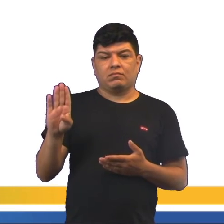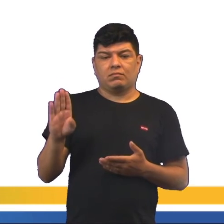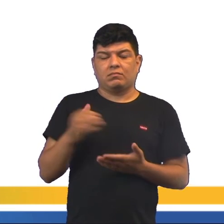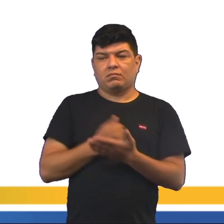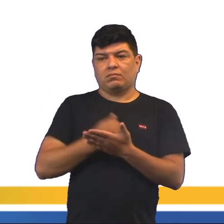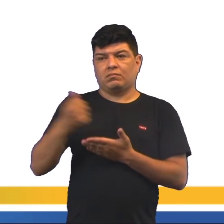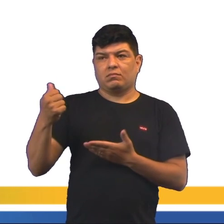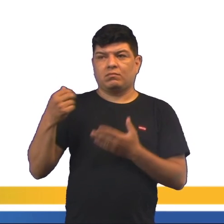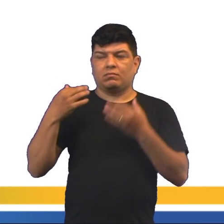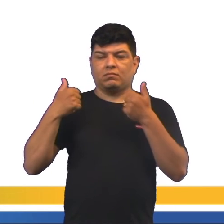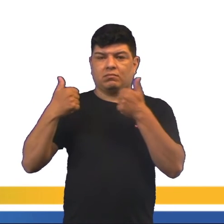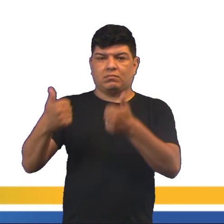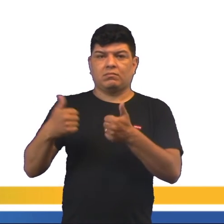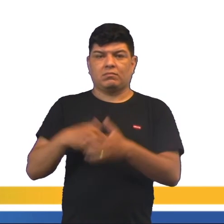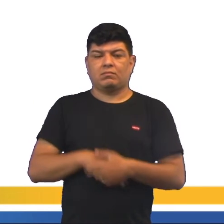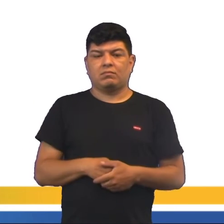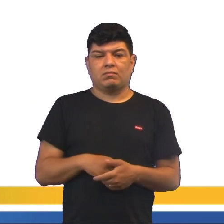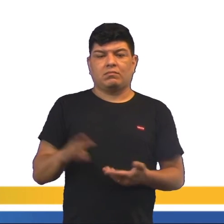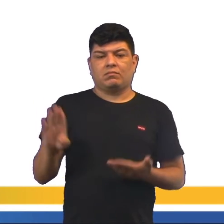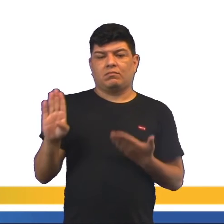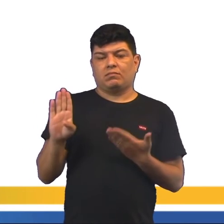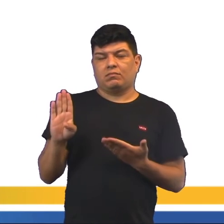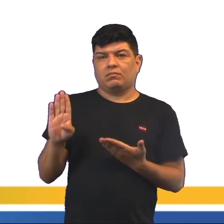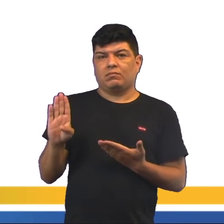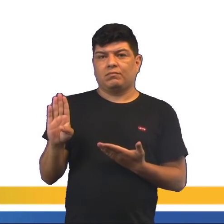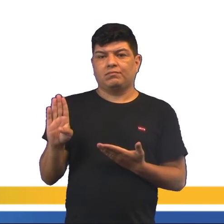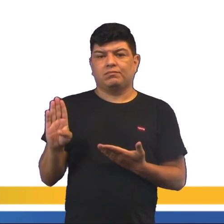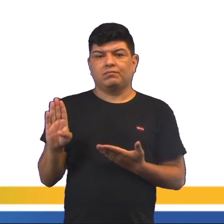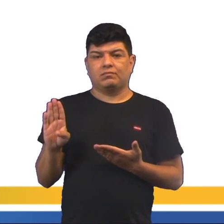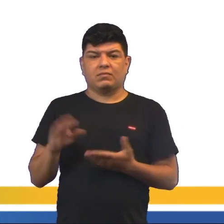resposta certa é a letra B.